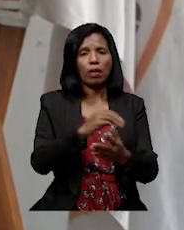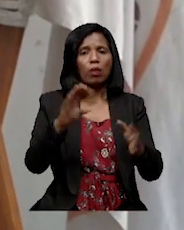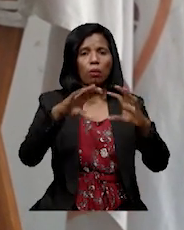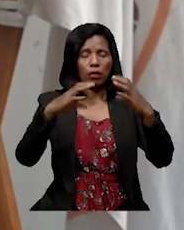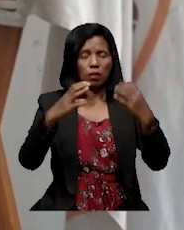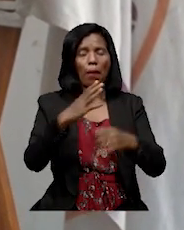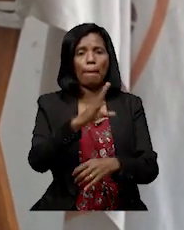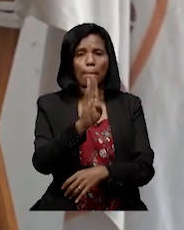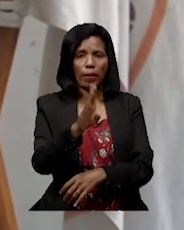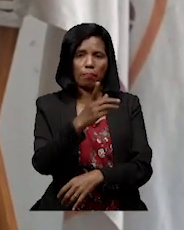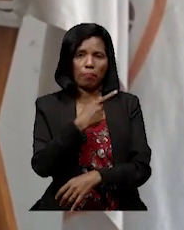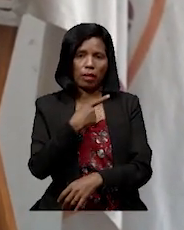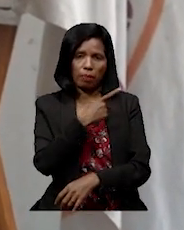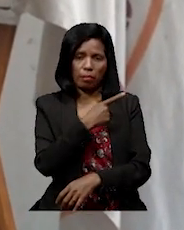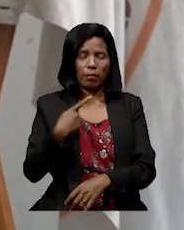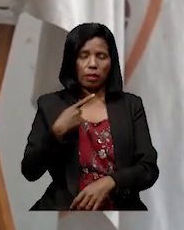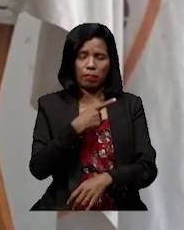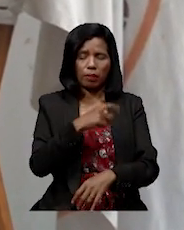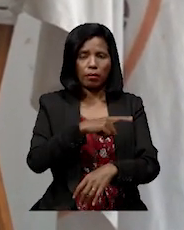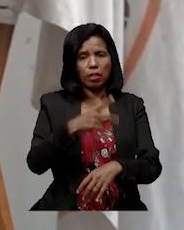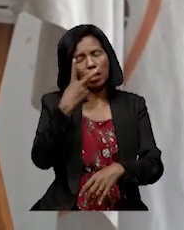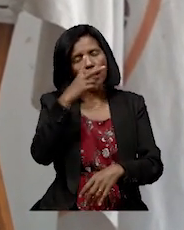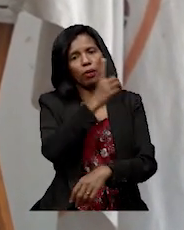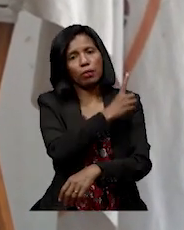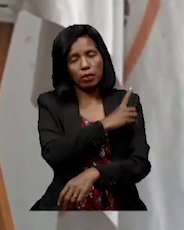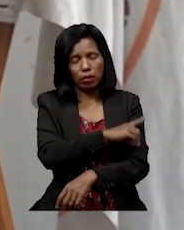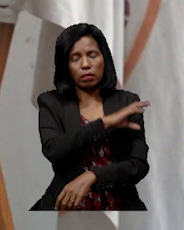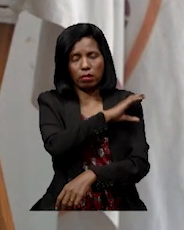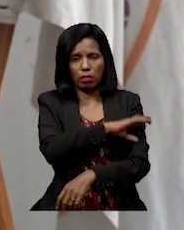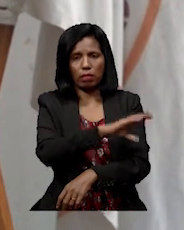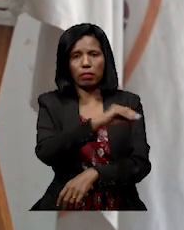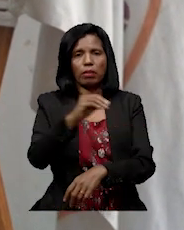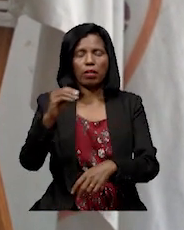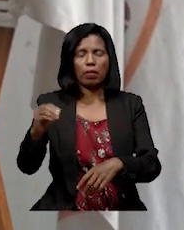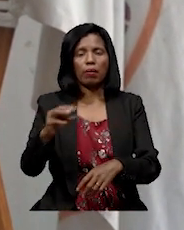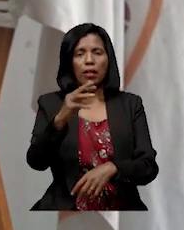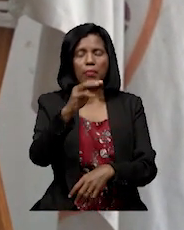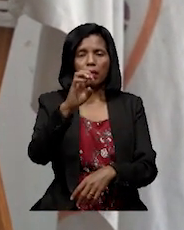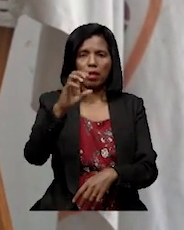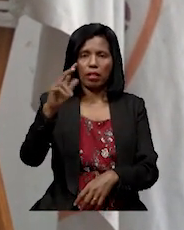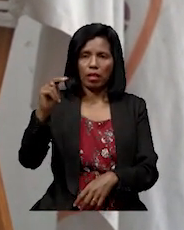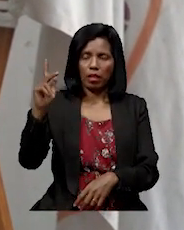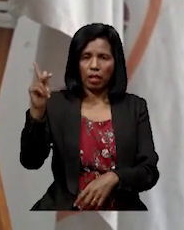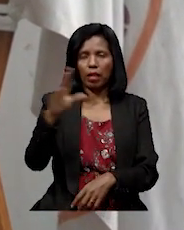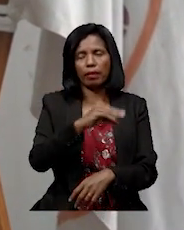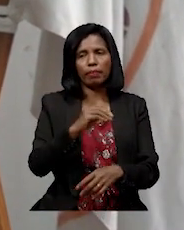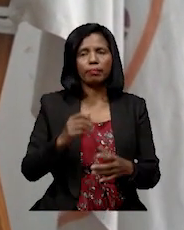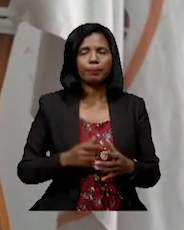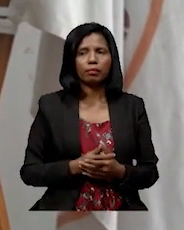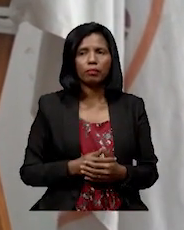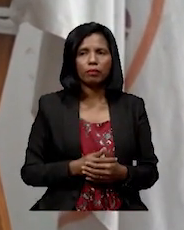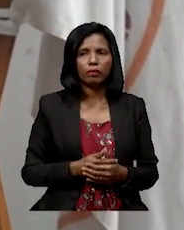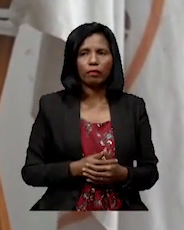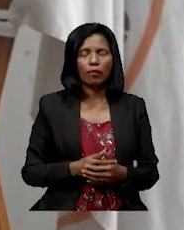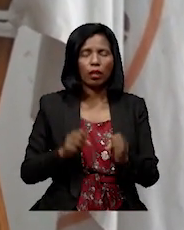Nacional, né, bem, trata assunto defesa e segurança no negócio estrangeiro, ou ponto sira hanesa tuirma.